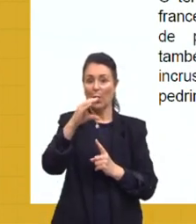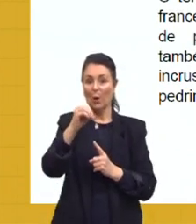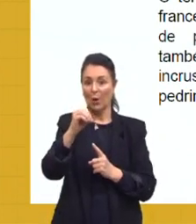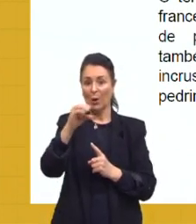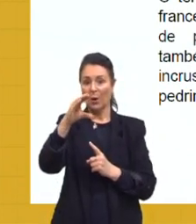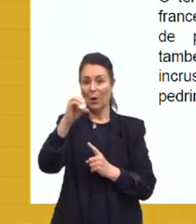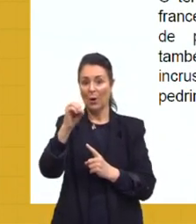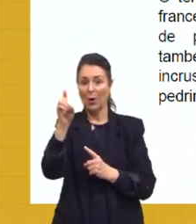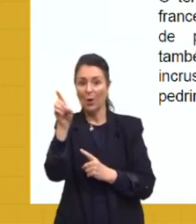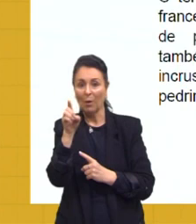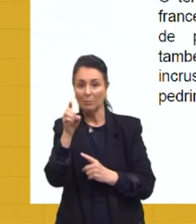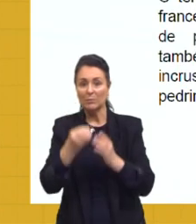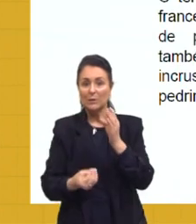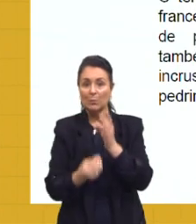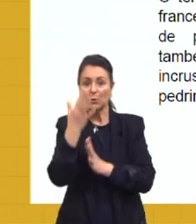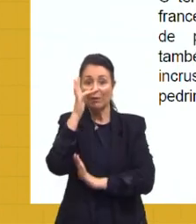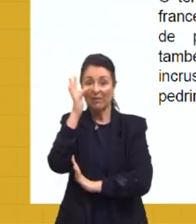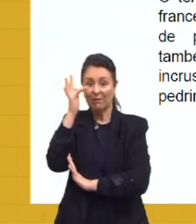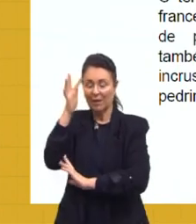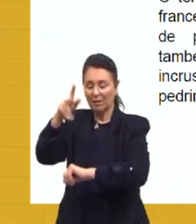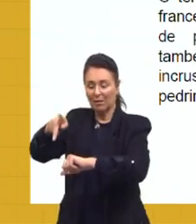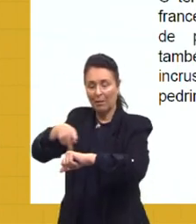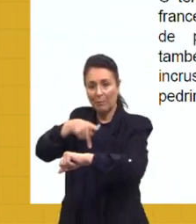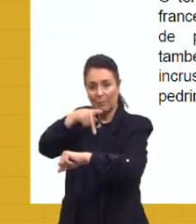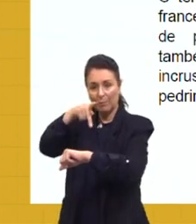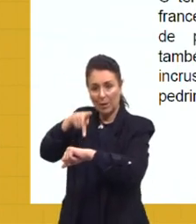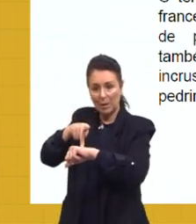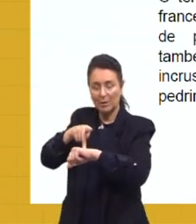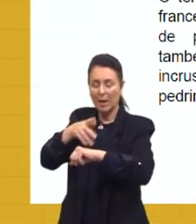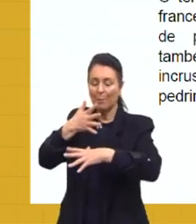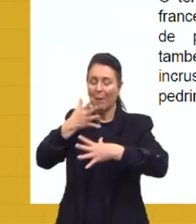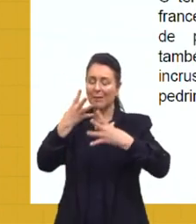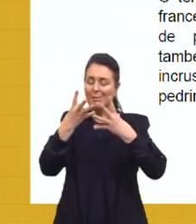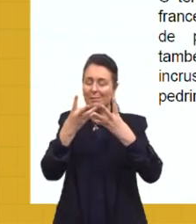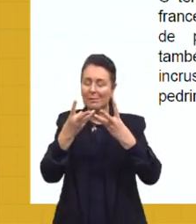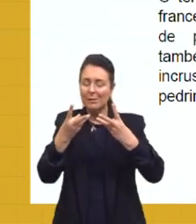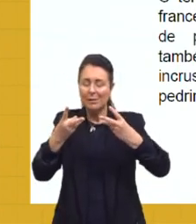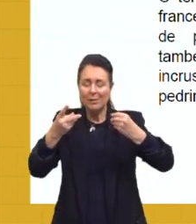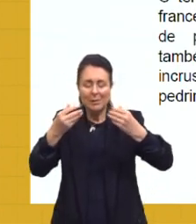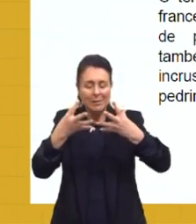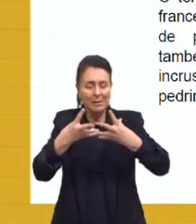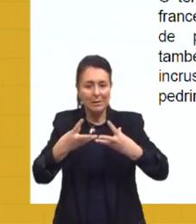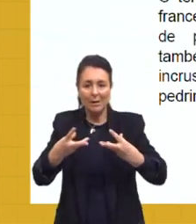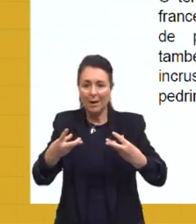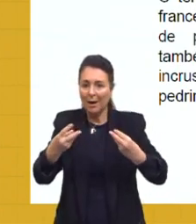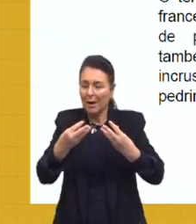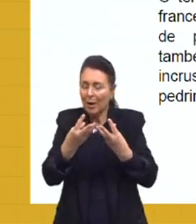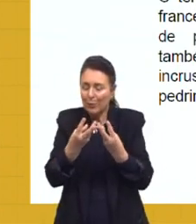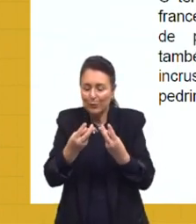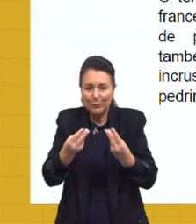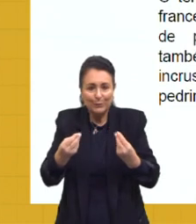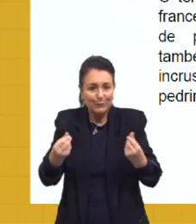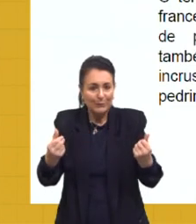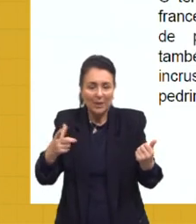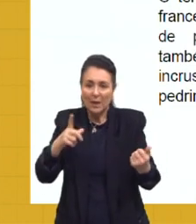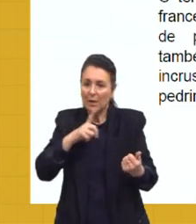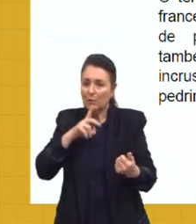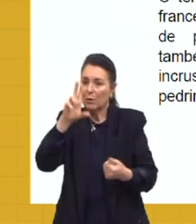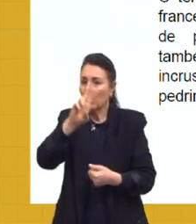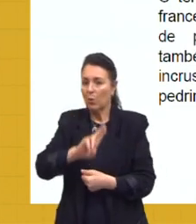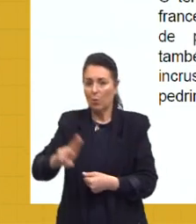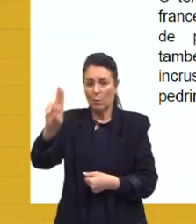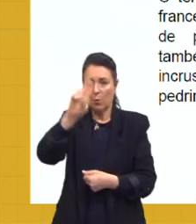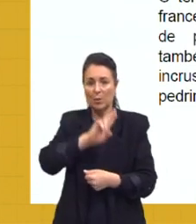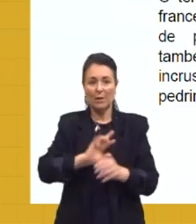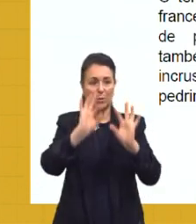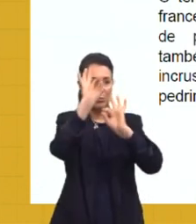surgiu na França como um desdobramento do Barroco ele é mais leve mais intimista que o Barroco foi usado inicialmente